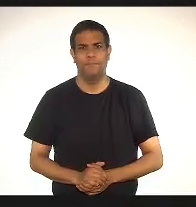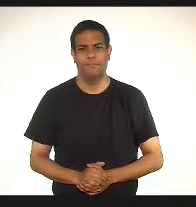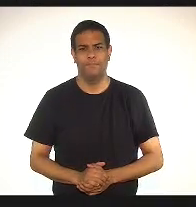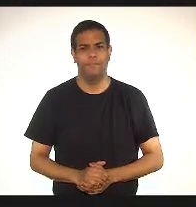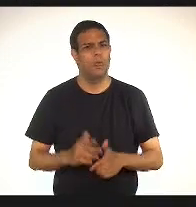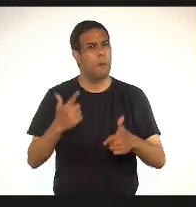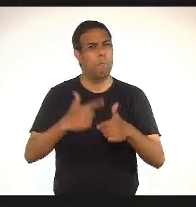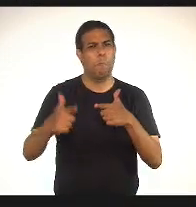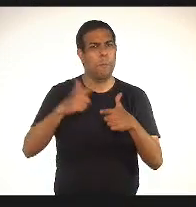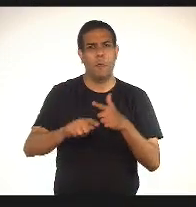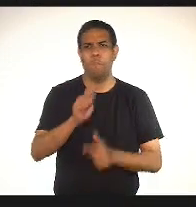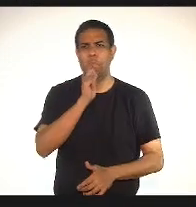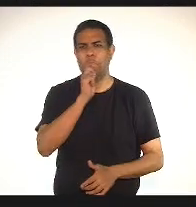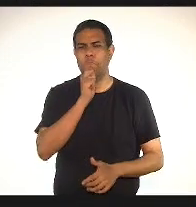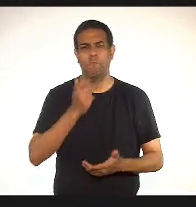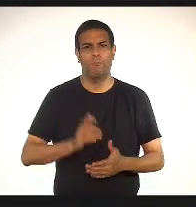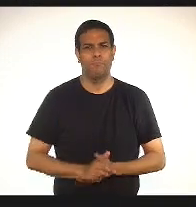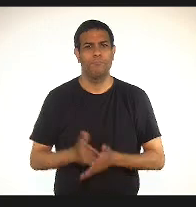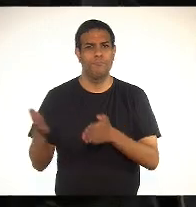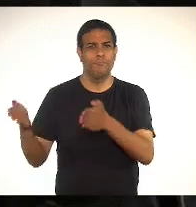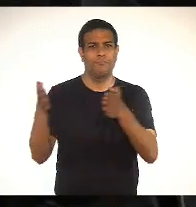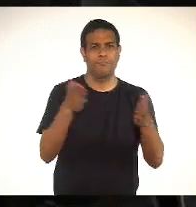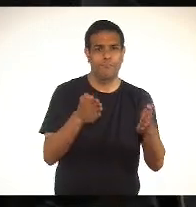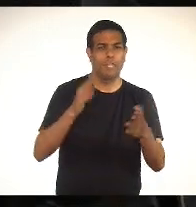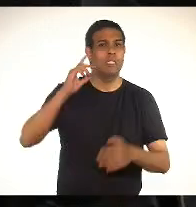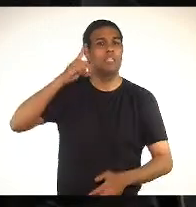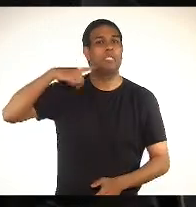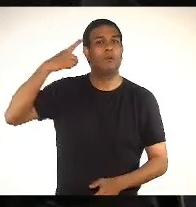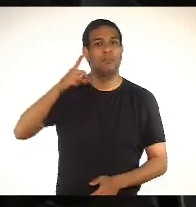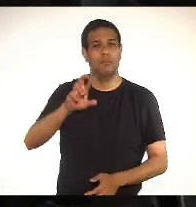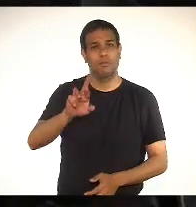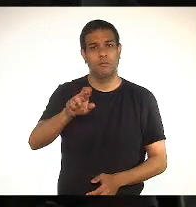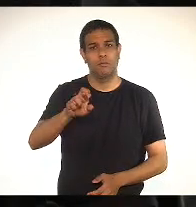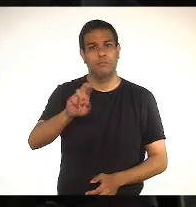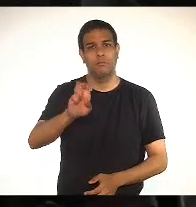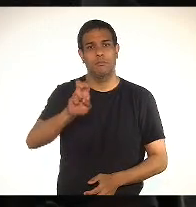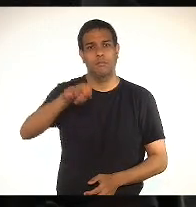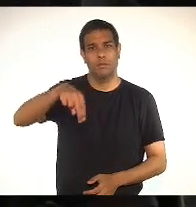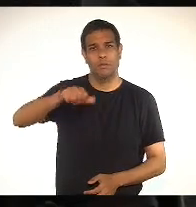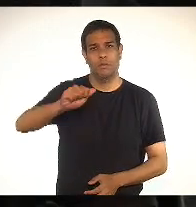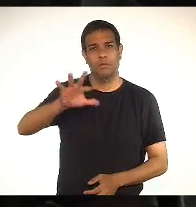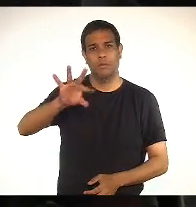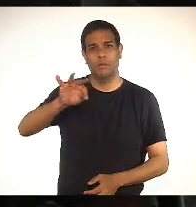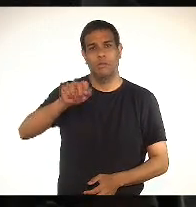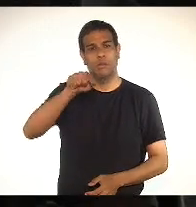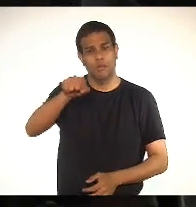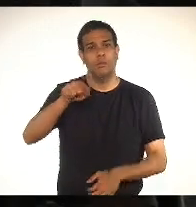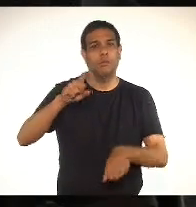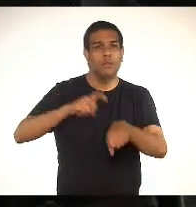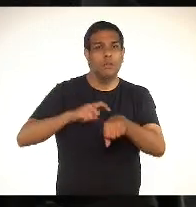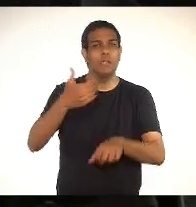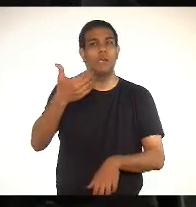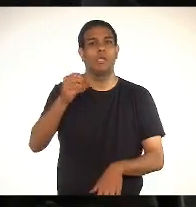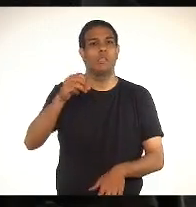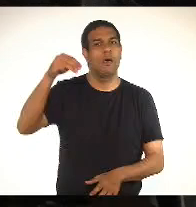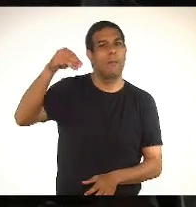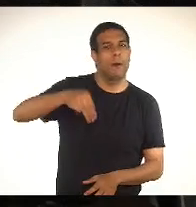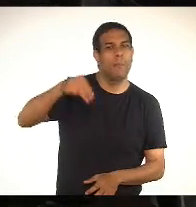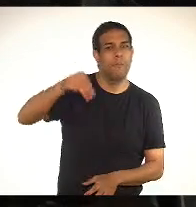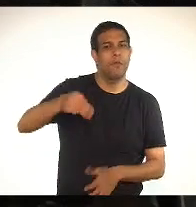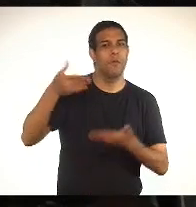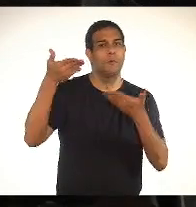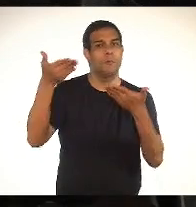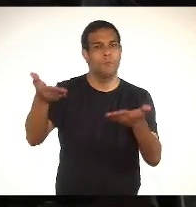Sem problemas, presido sem problemas. Passo a palavra, então, à deputada Renata Souza. Vossa Excelência dispõe de 10 minutos